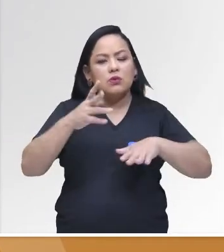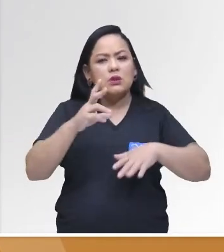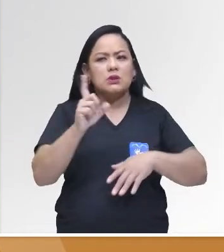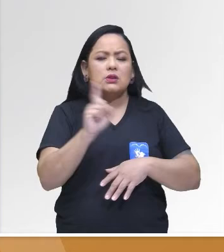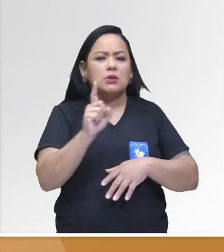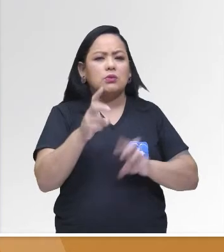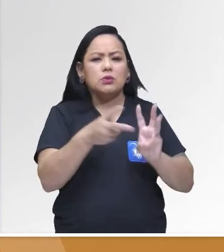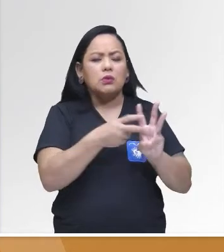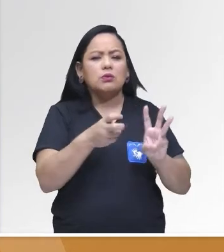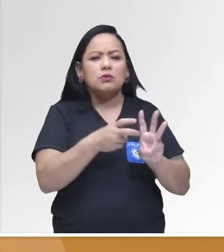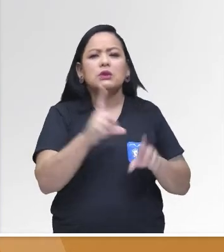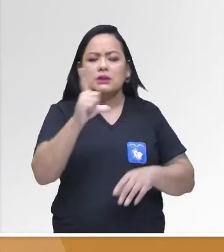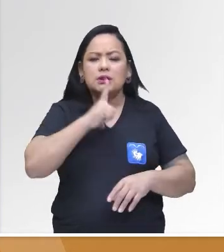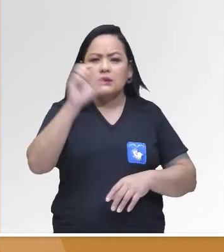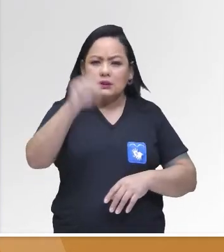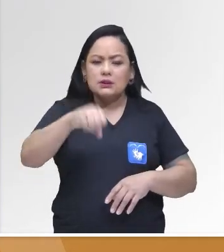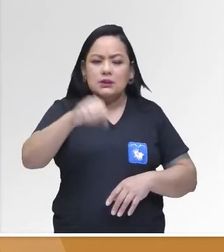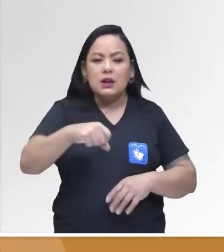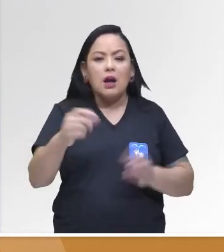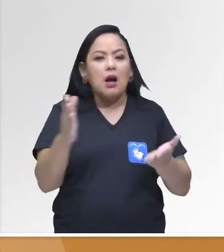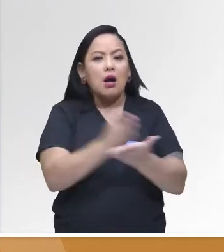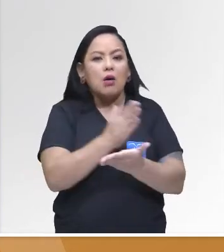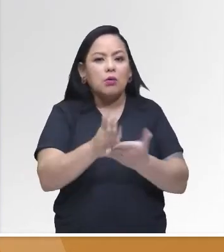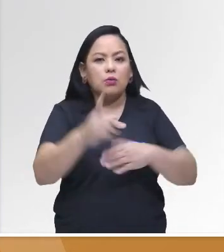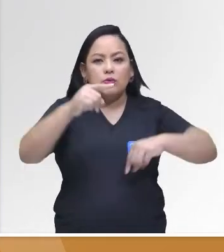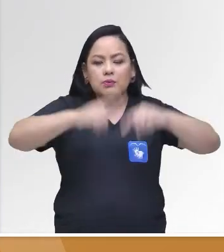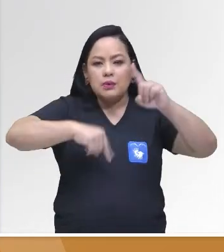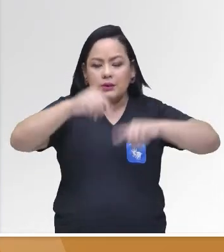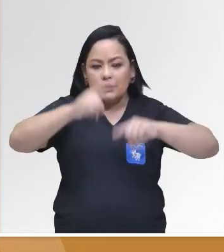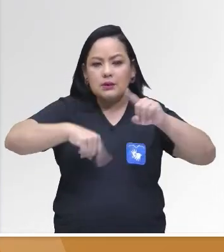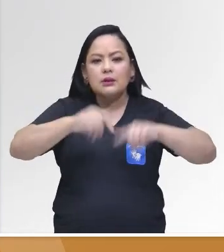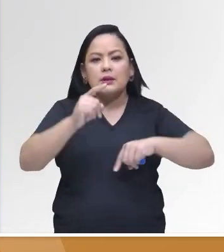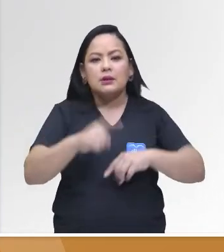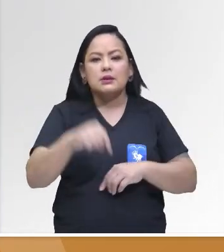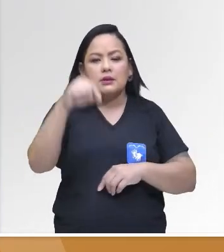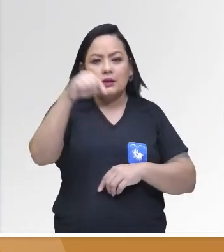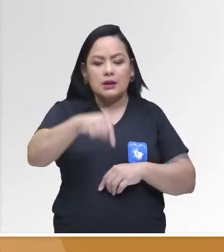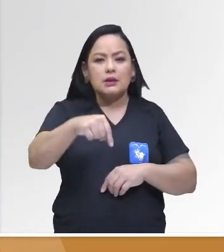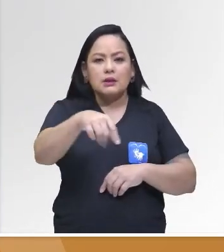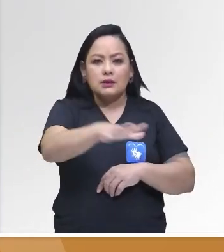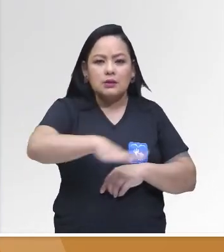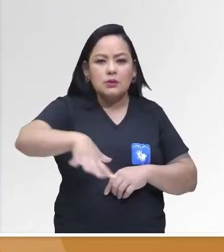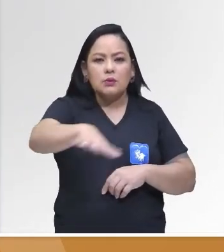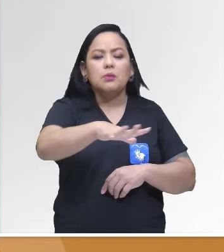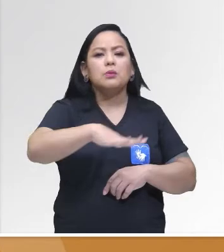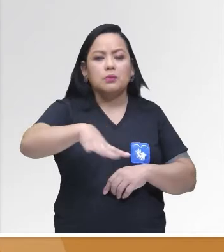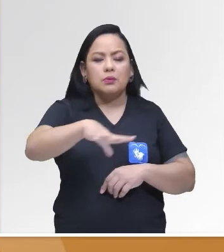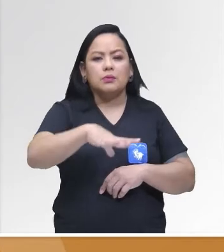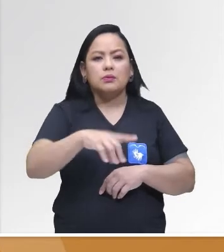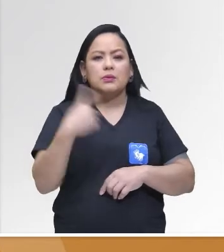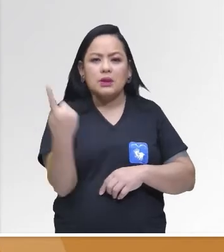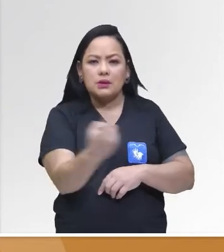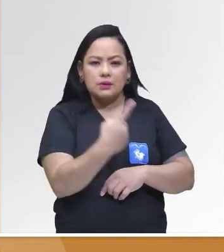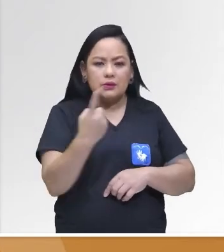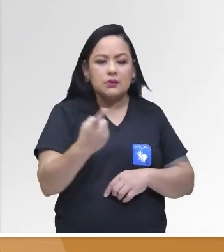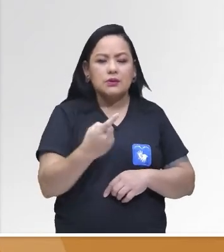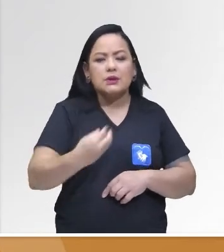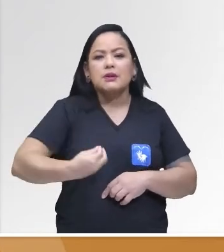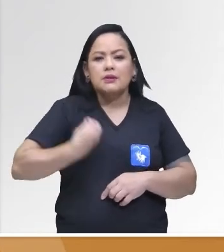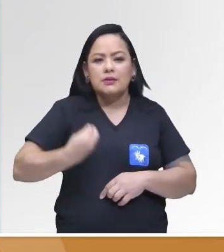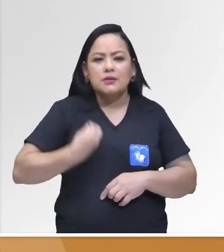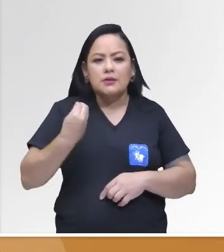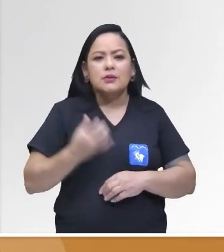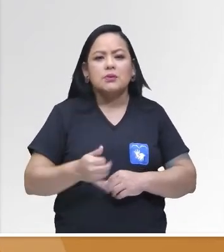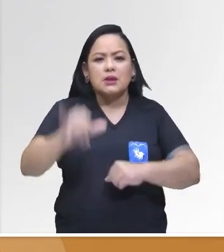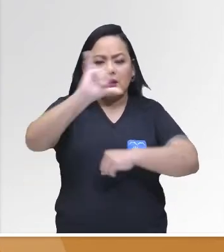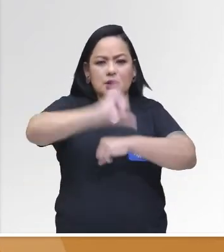ela possui alguns instrumentos que aqui no meio urbano, para nós que vivemos aqui